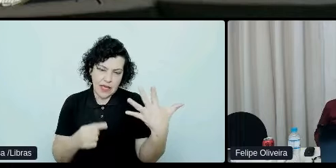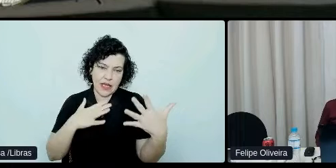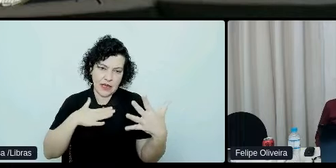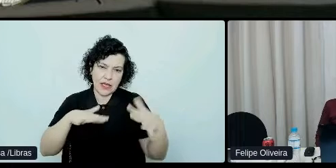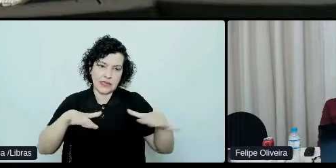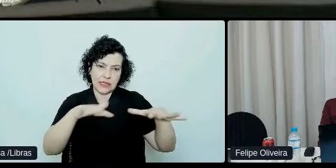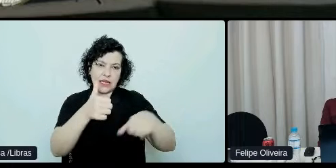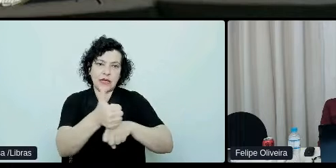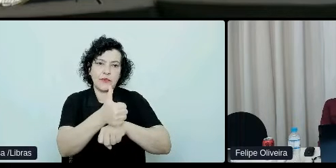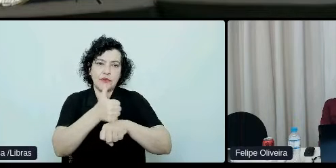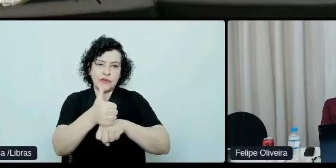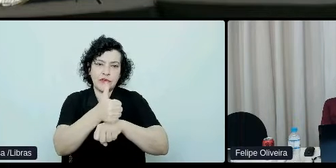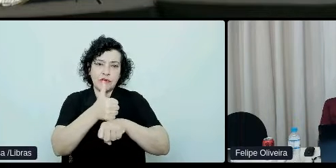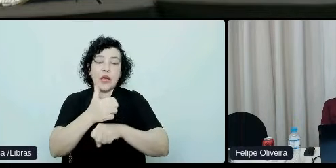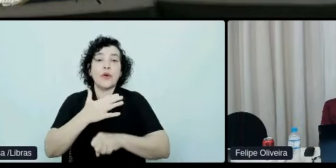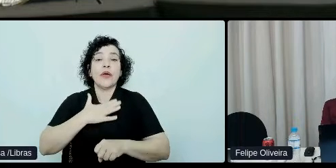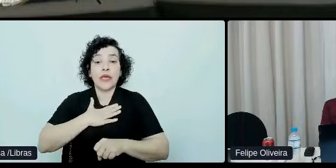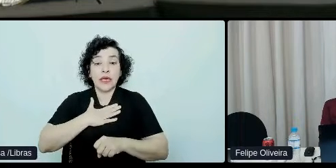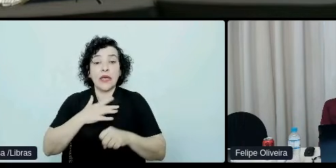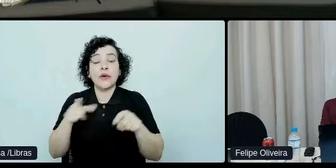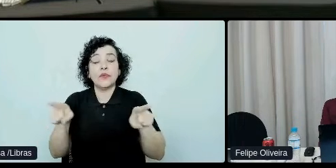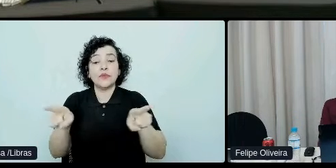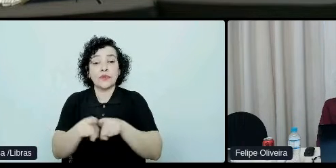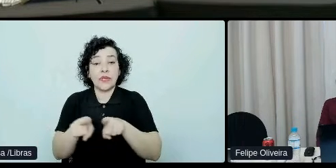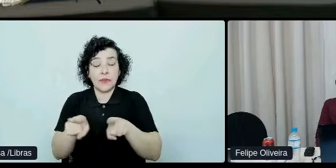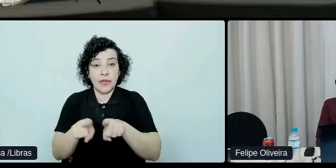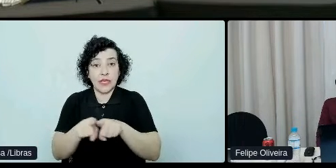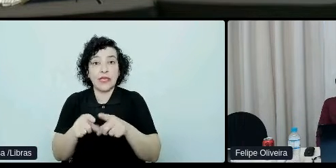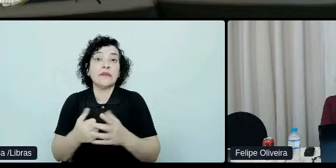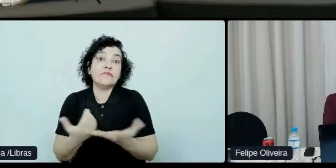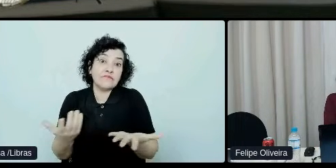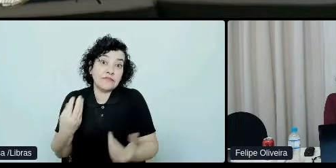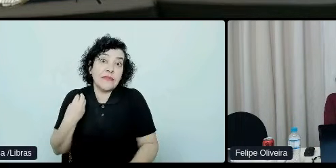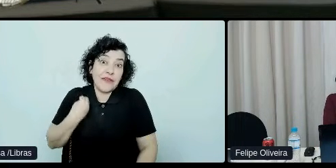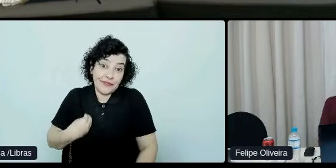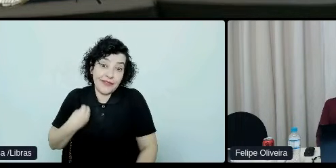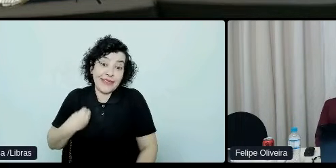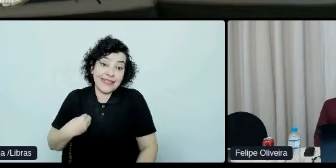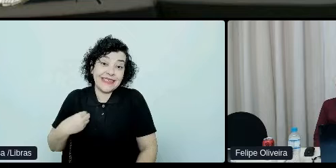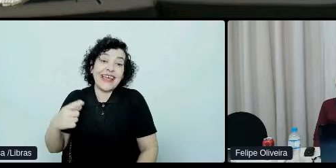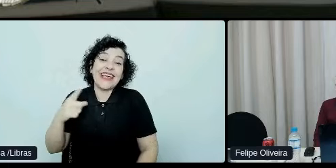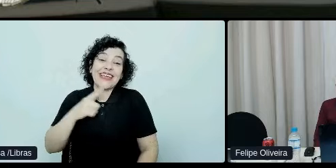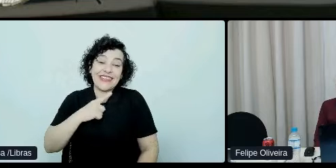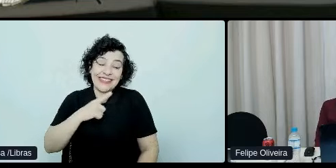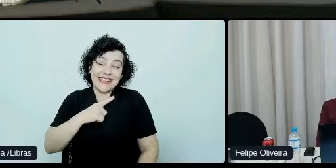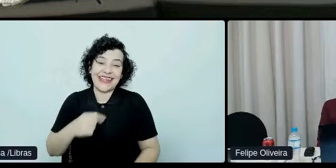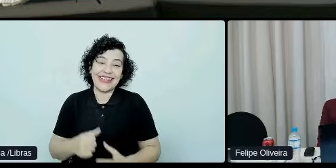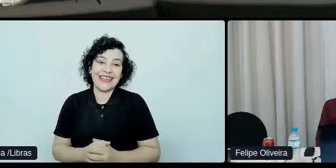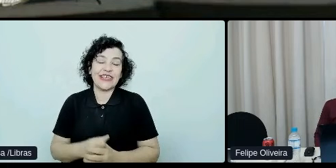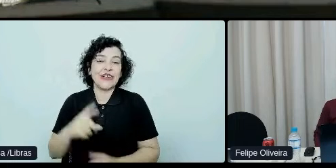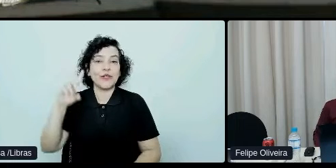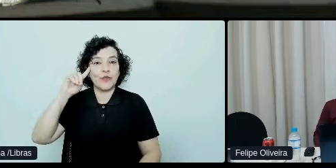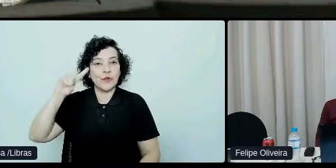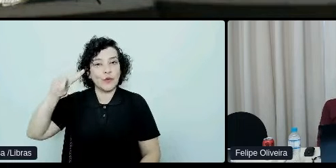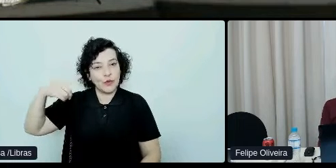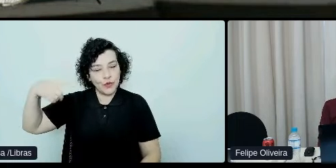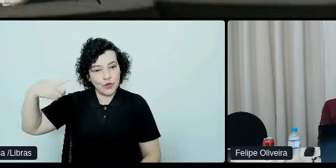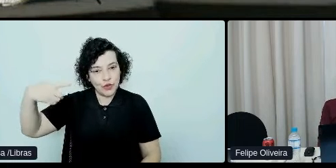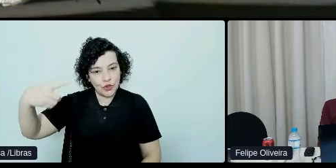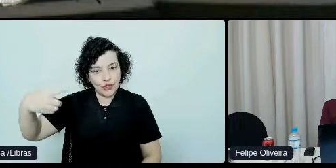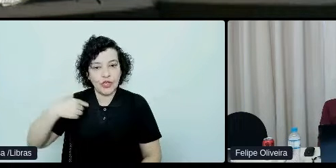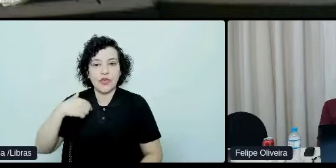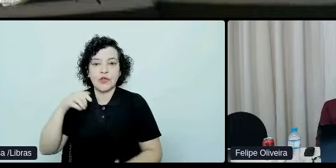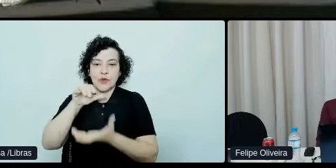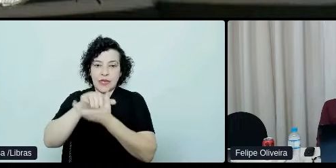tem, eu também eu tenho vida, né? Então, no dia a dia aí, eu sou casado